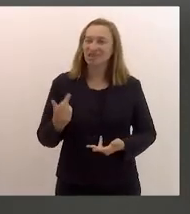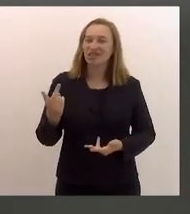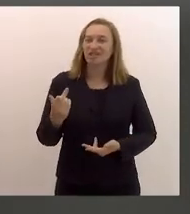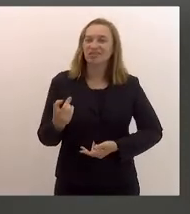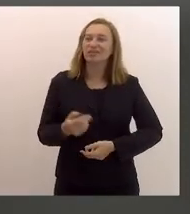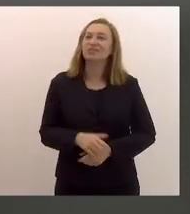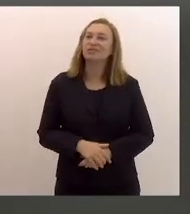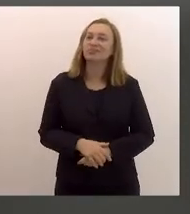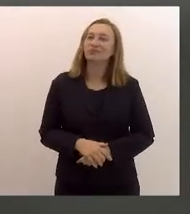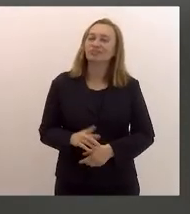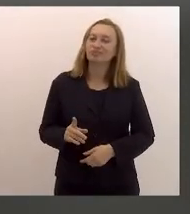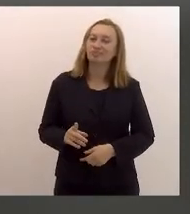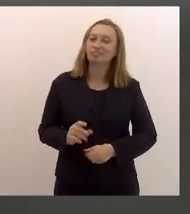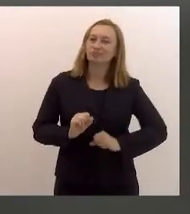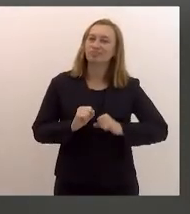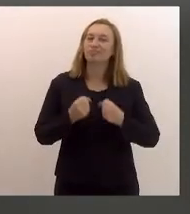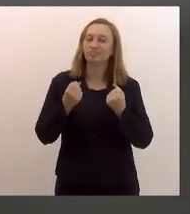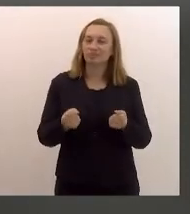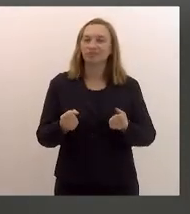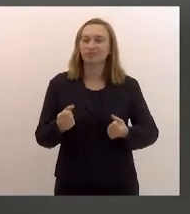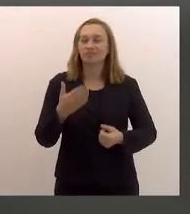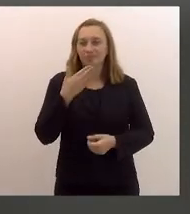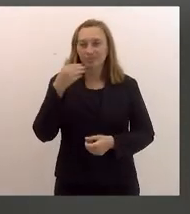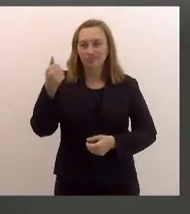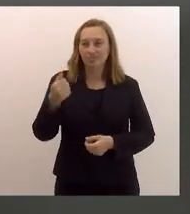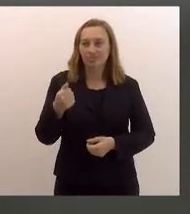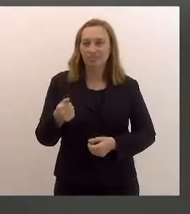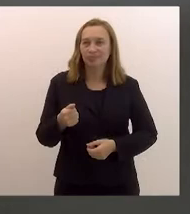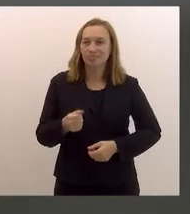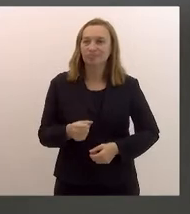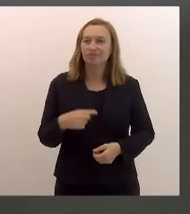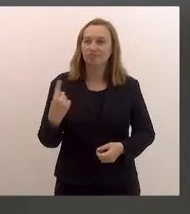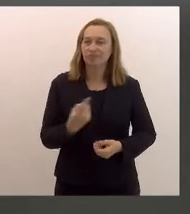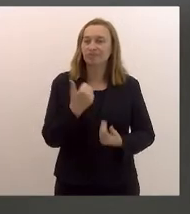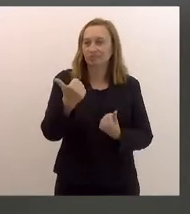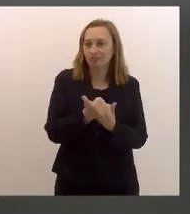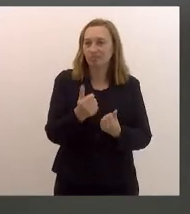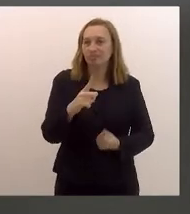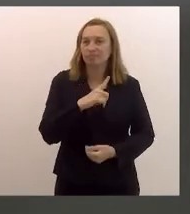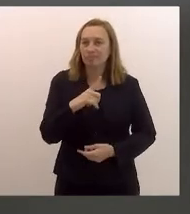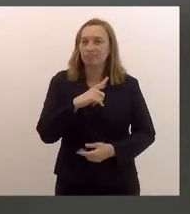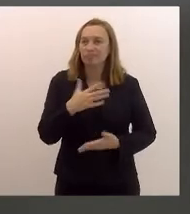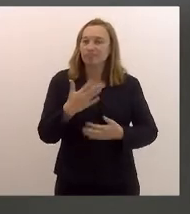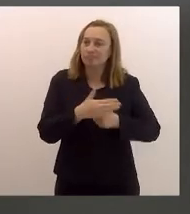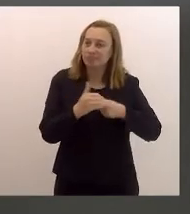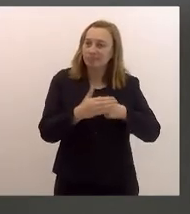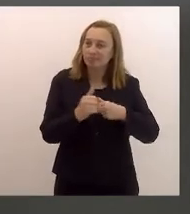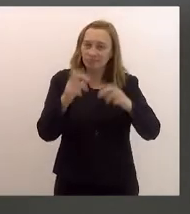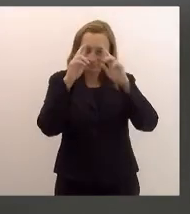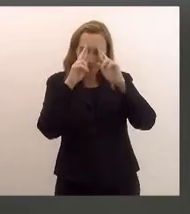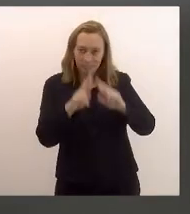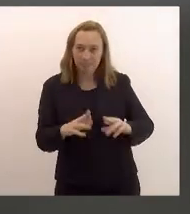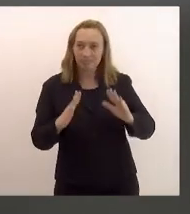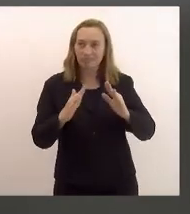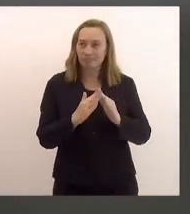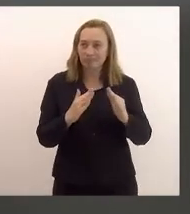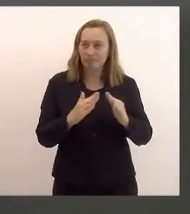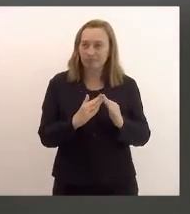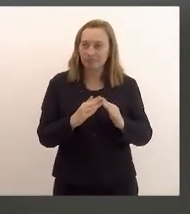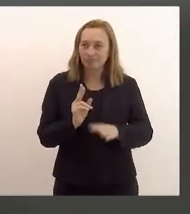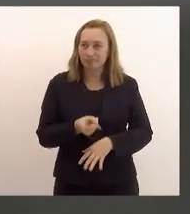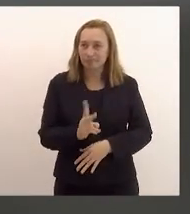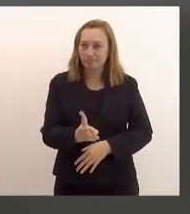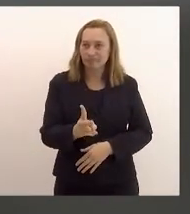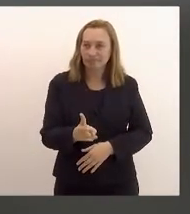e sempre e darão sempre o melhor contem sempre conosco e tenha o carinho o respeito dessa casa